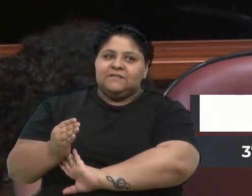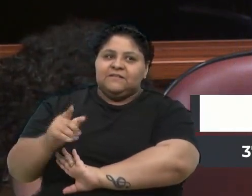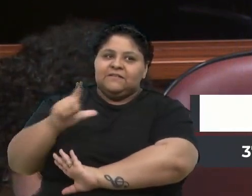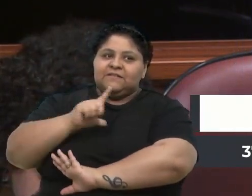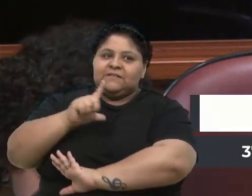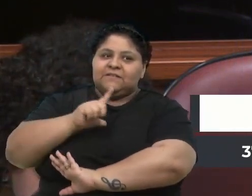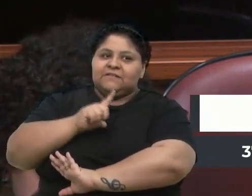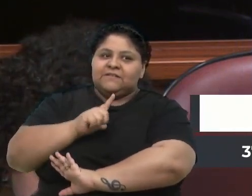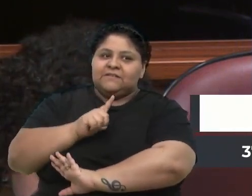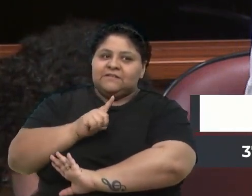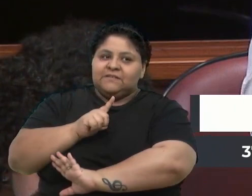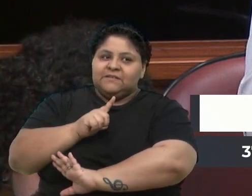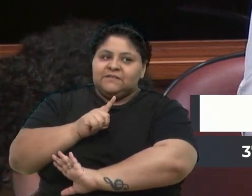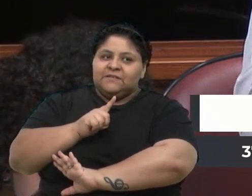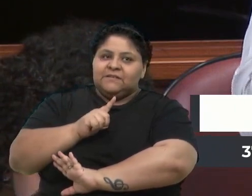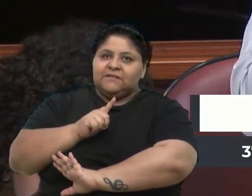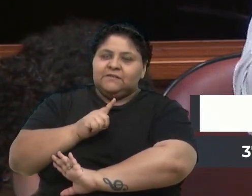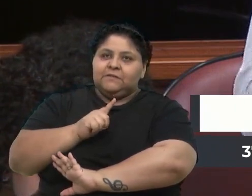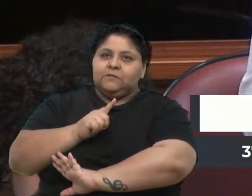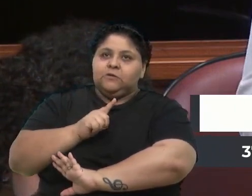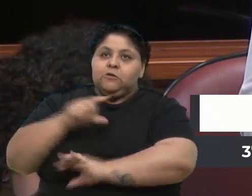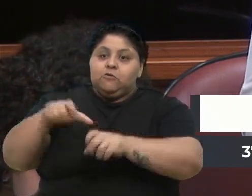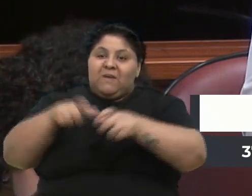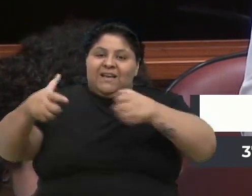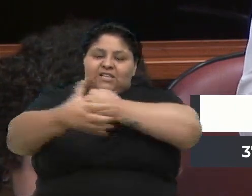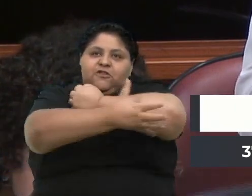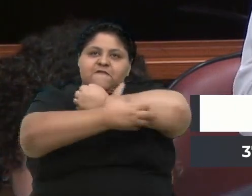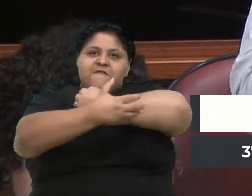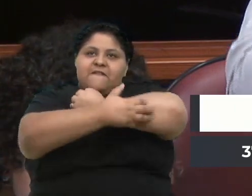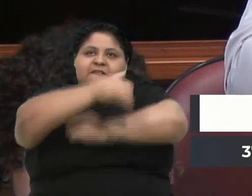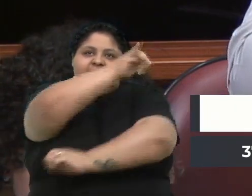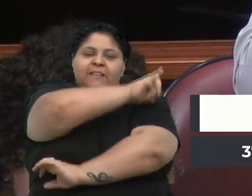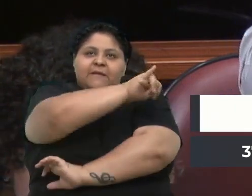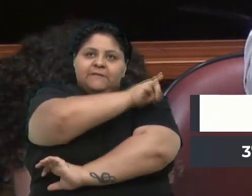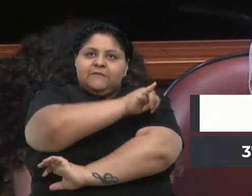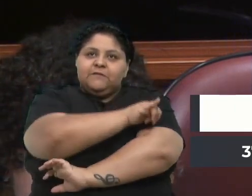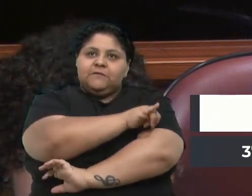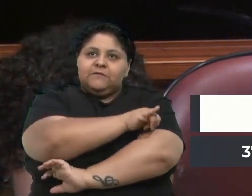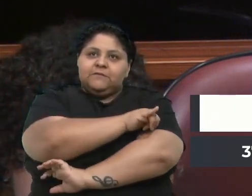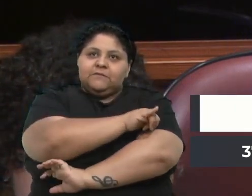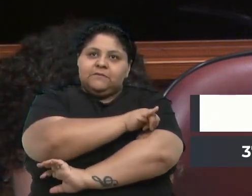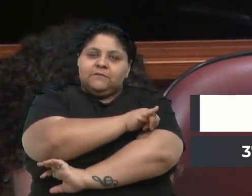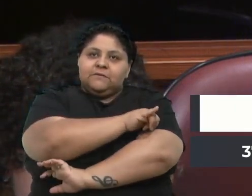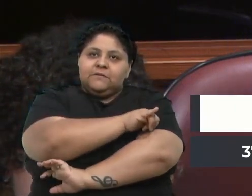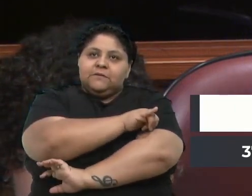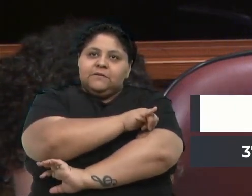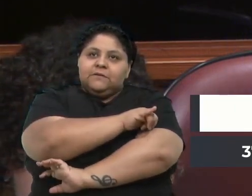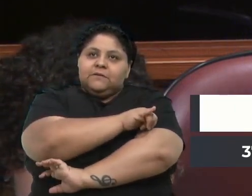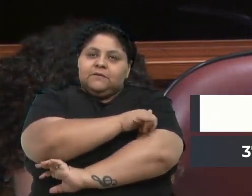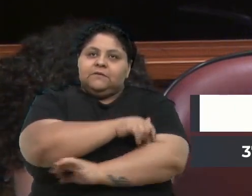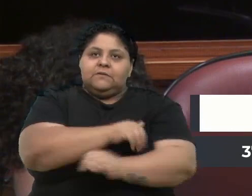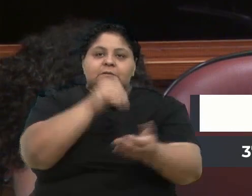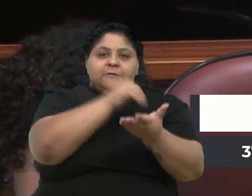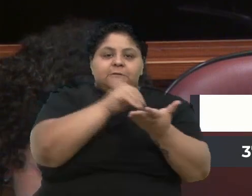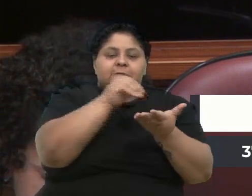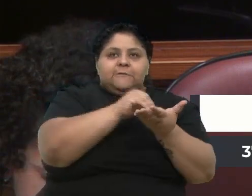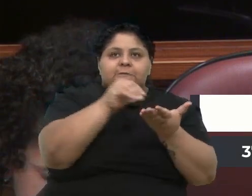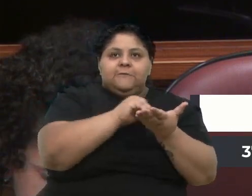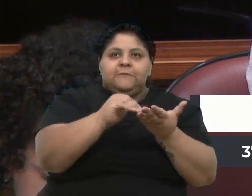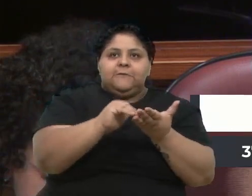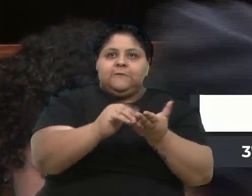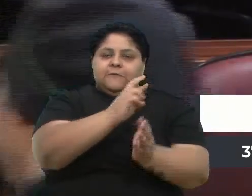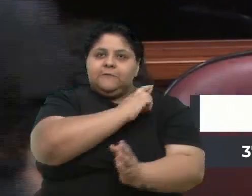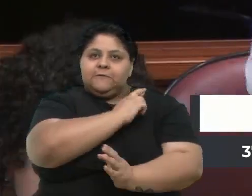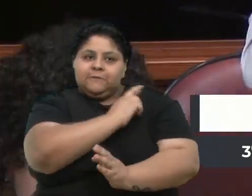mas que fica numa grande favela do Rio de Janeiro, e que a secretaria responsável no município de Rio de